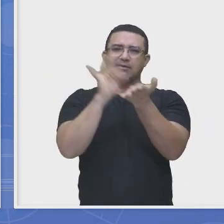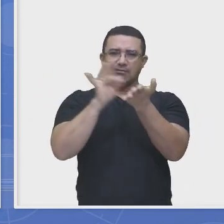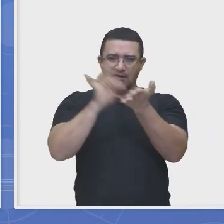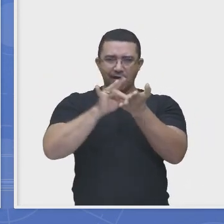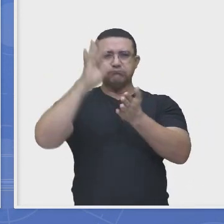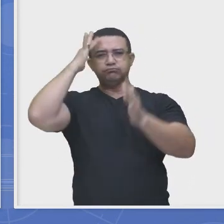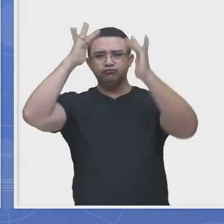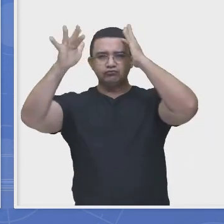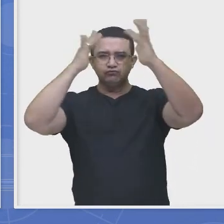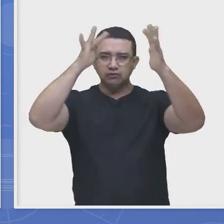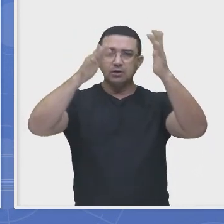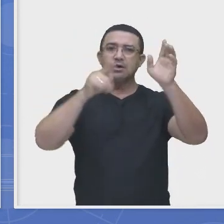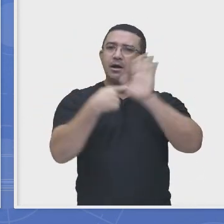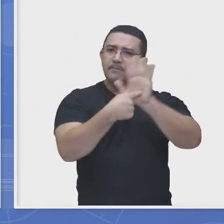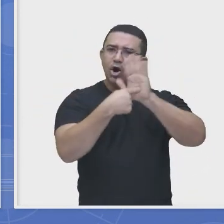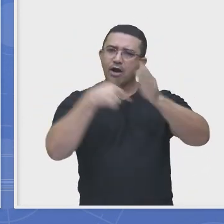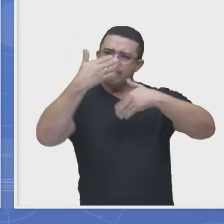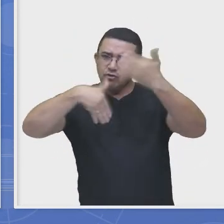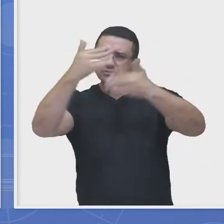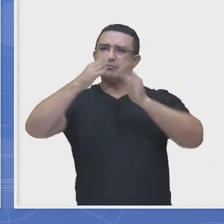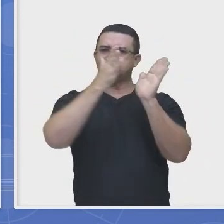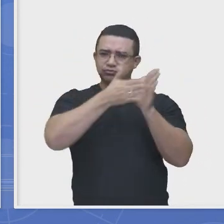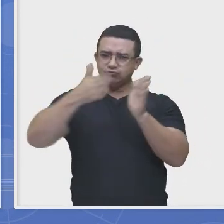evolução de acontecimentos, ainda que sem